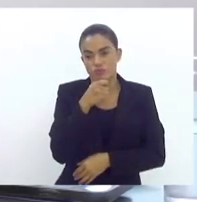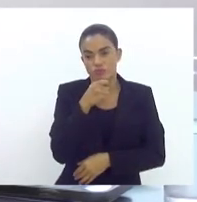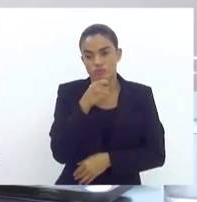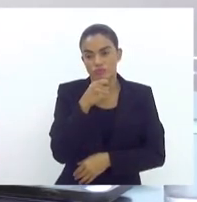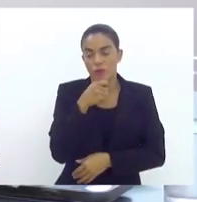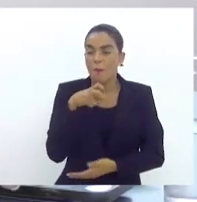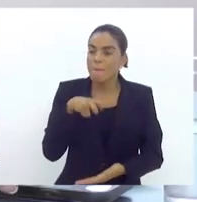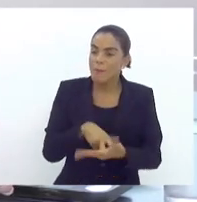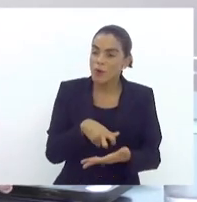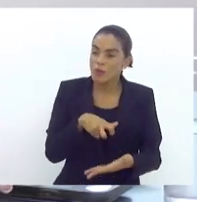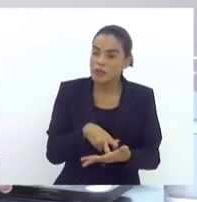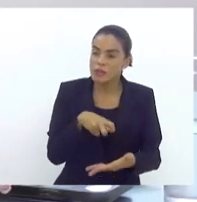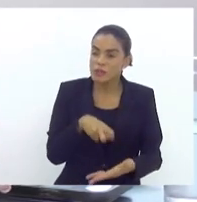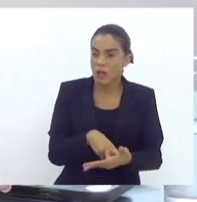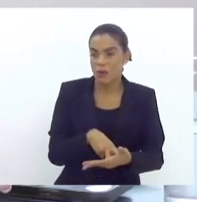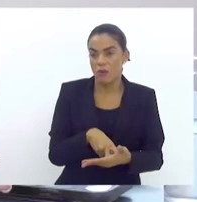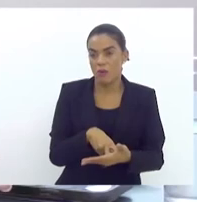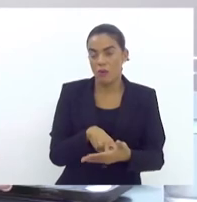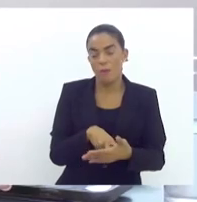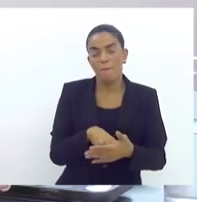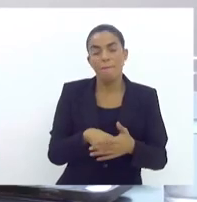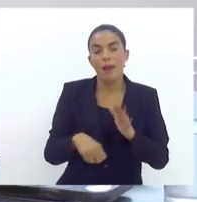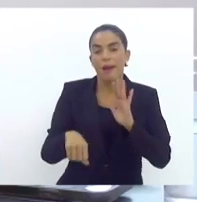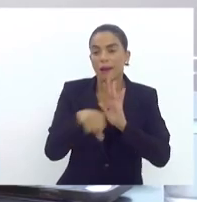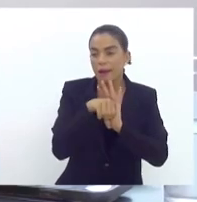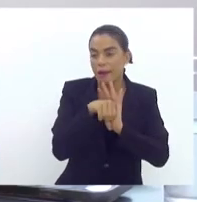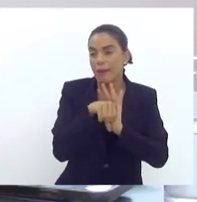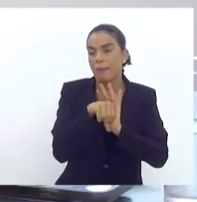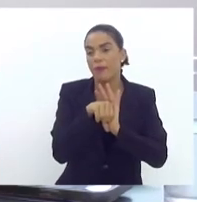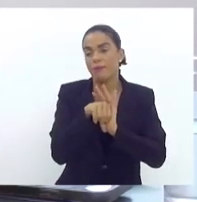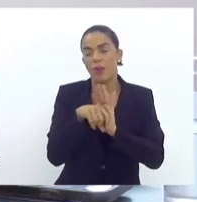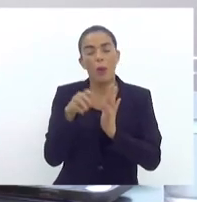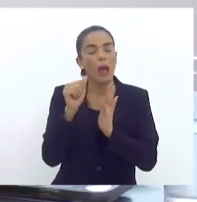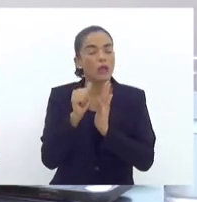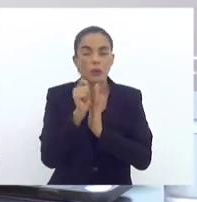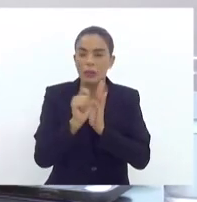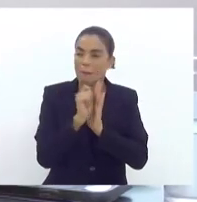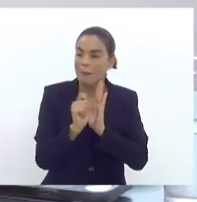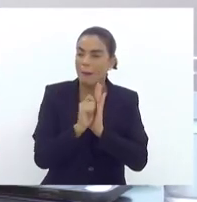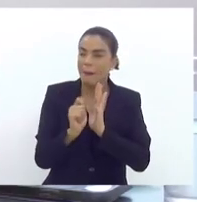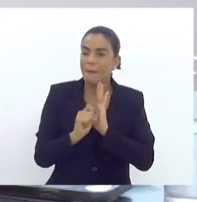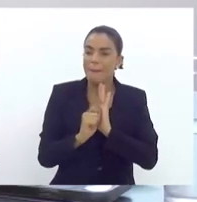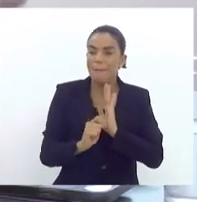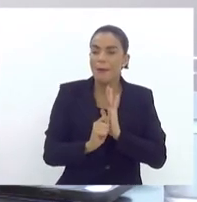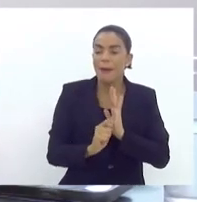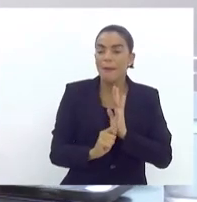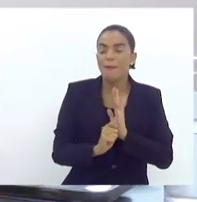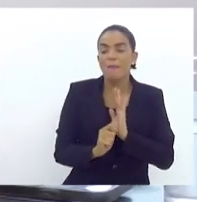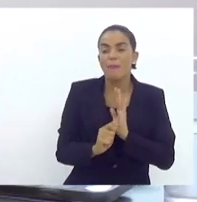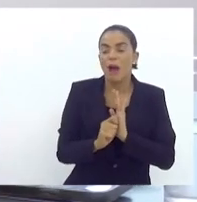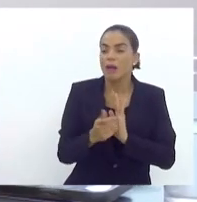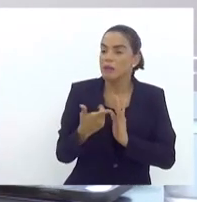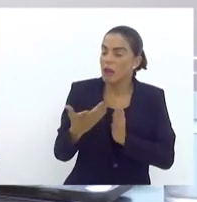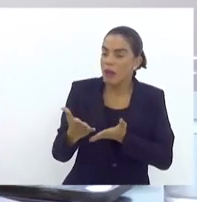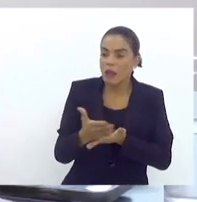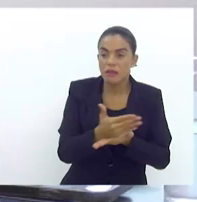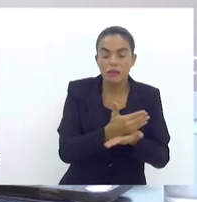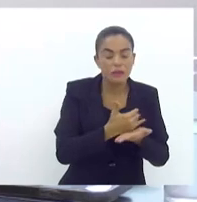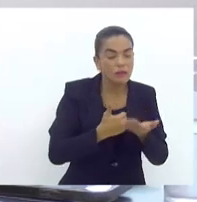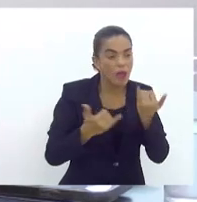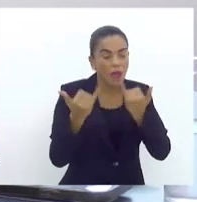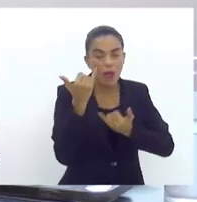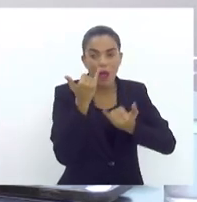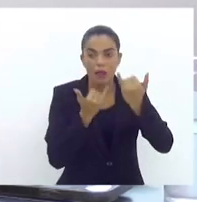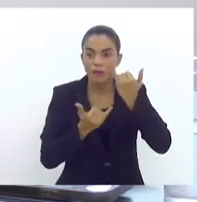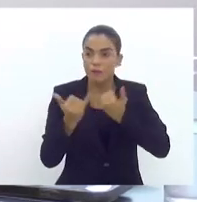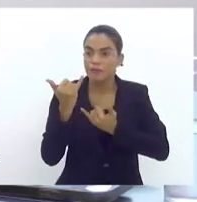punição para essas esses crimes eu anotei tanta coisa aqui que eu acabei que ele foi trazendo tantos Dados importantes